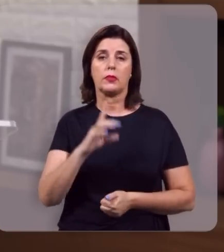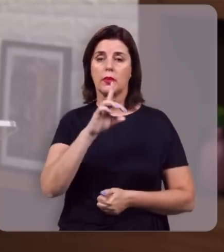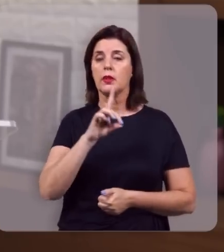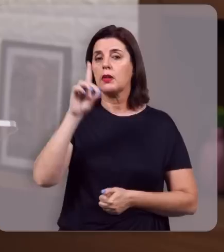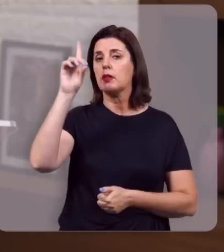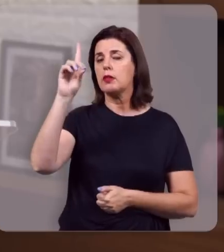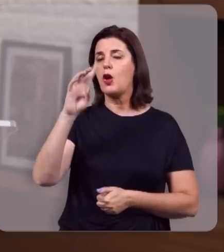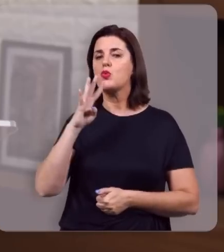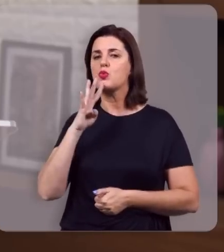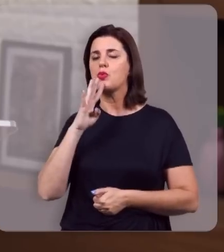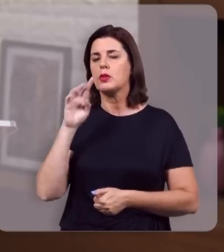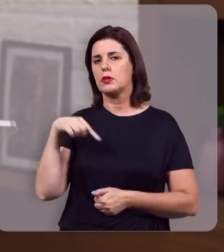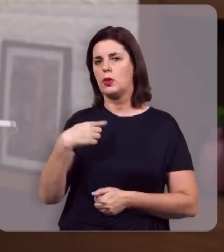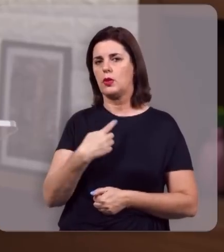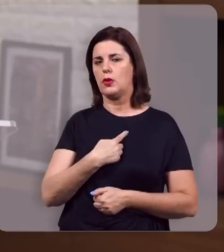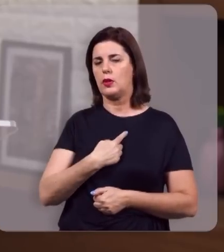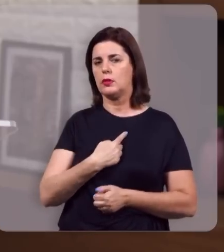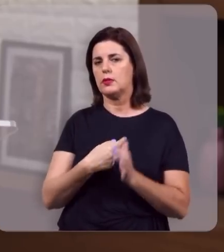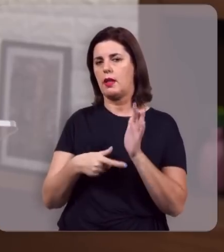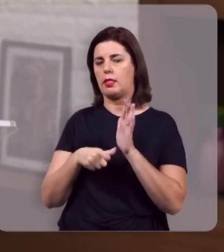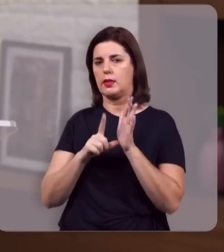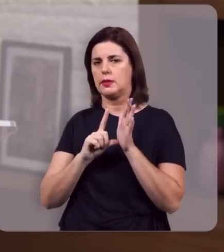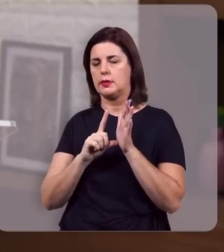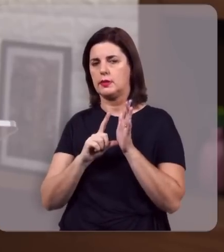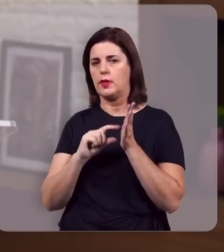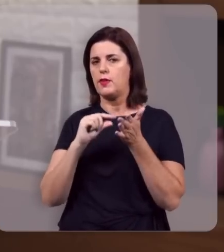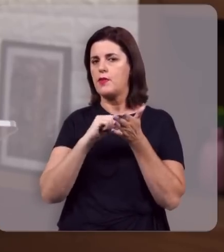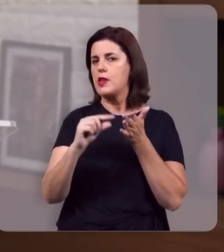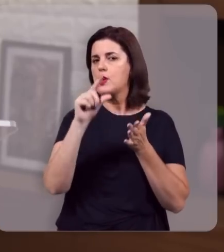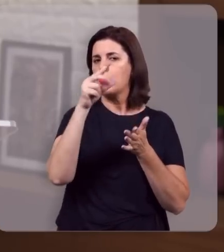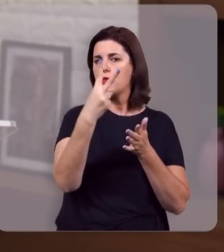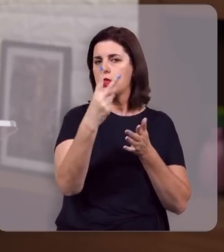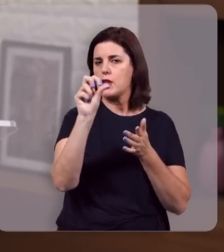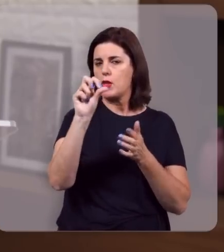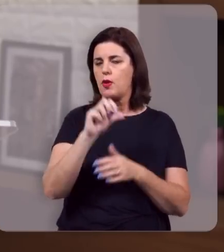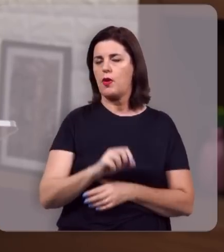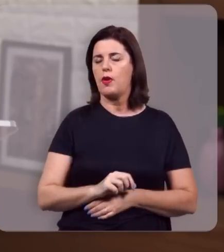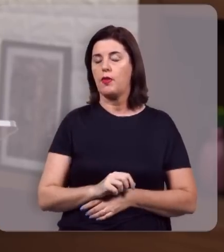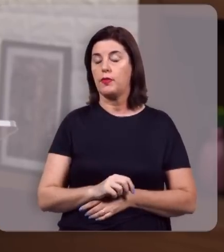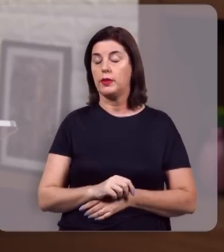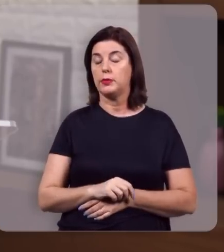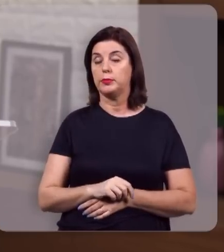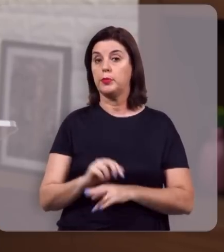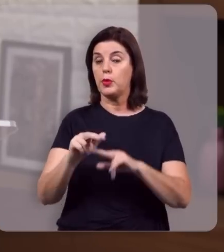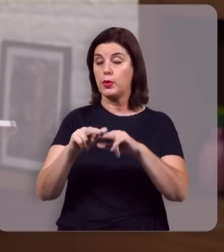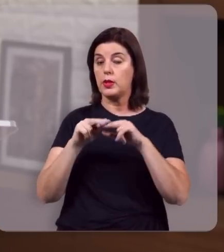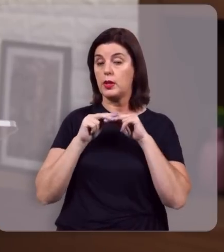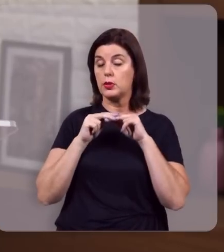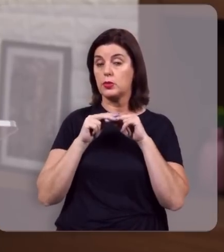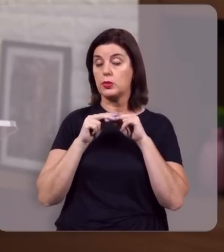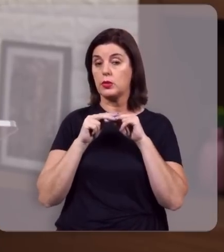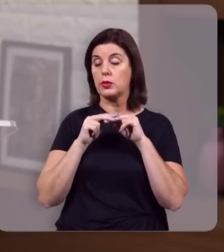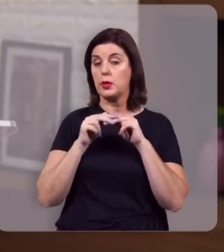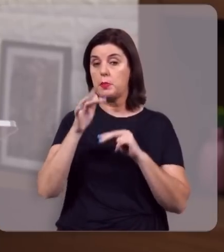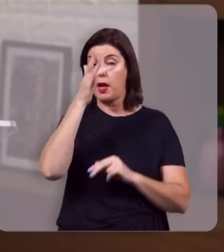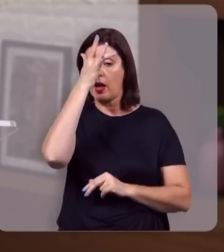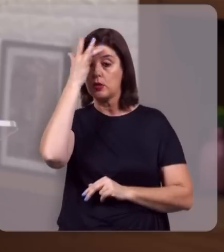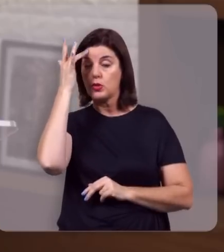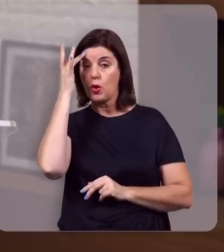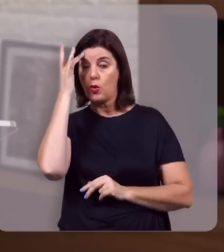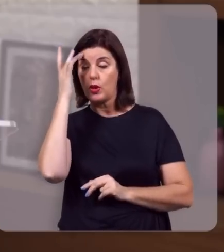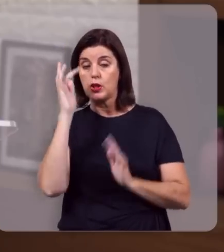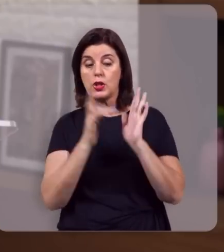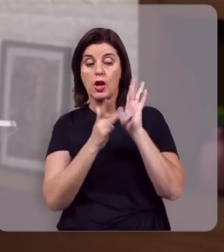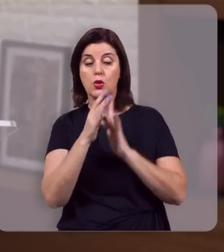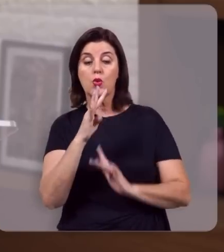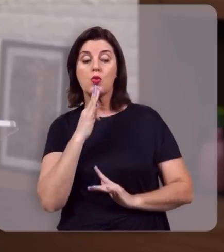Deus nos conheceu de antemão. Está no versículo 29. Porquanto aos que conheceu de